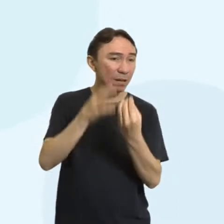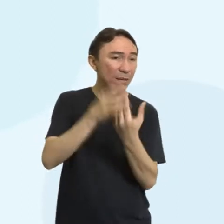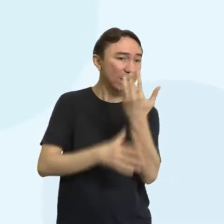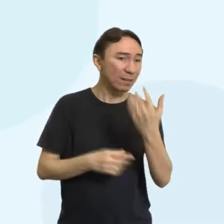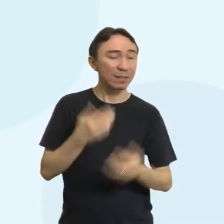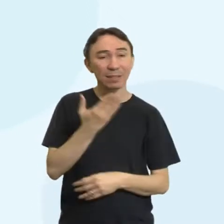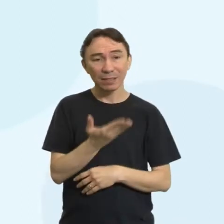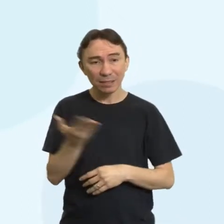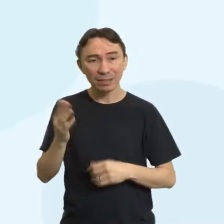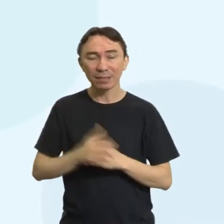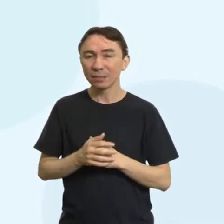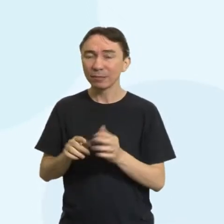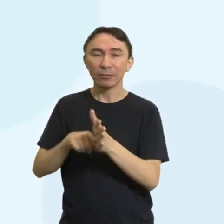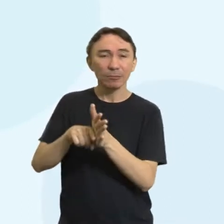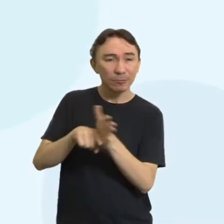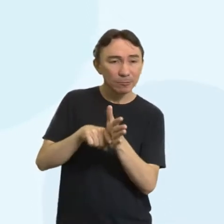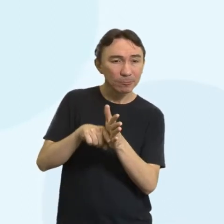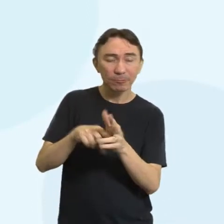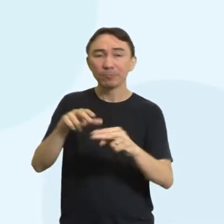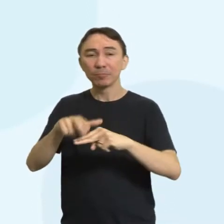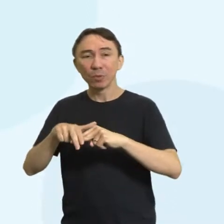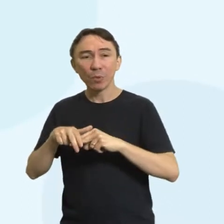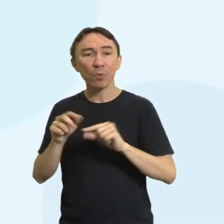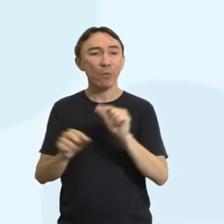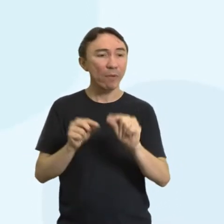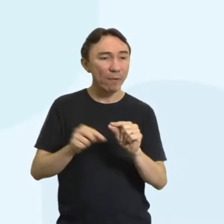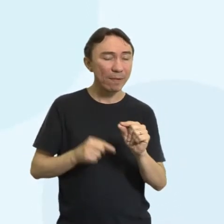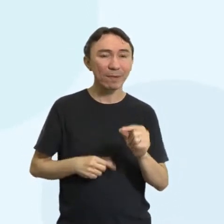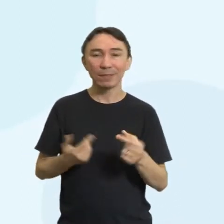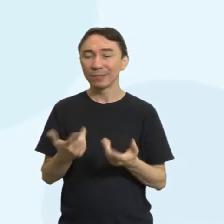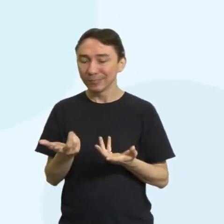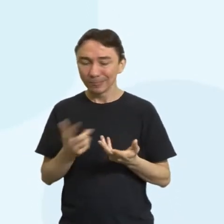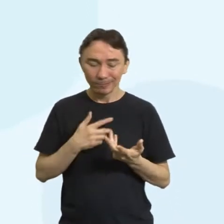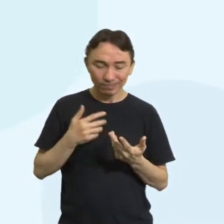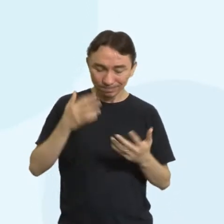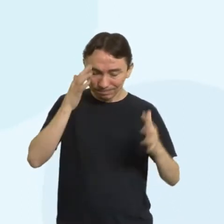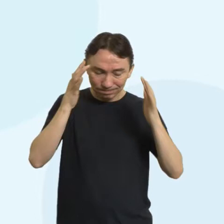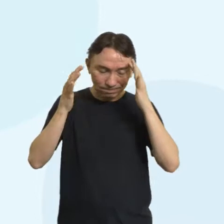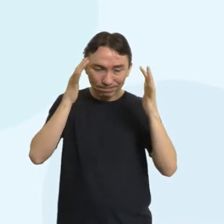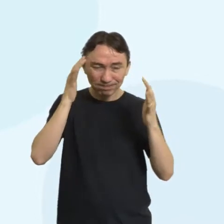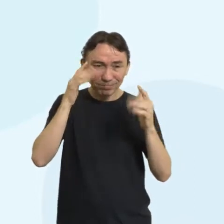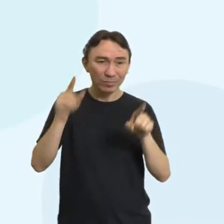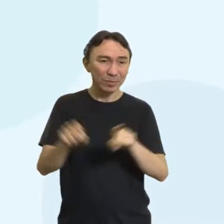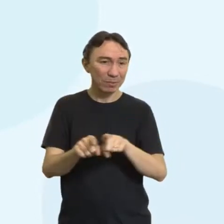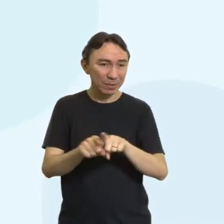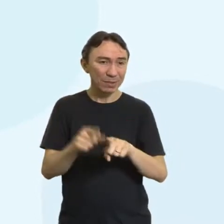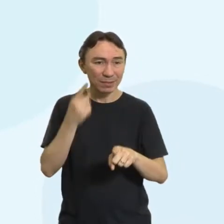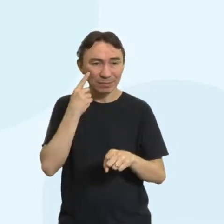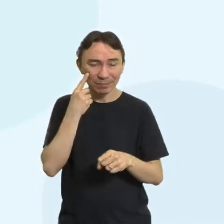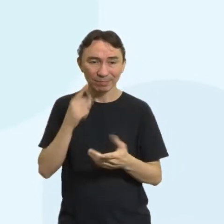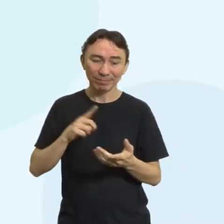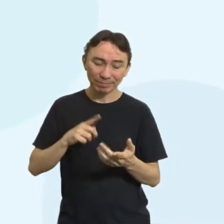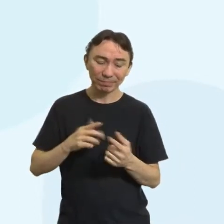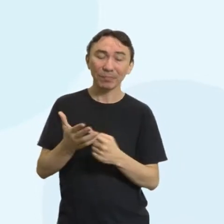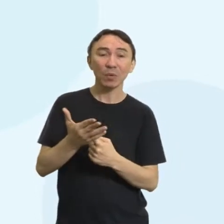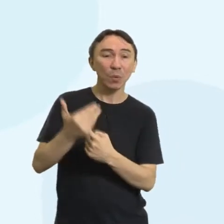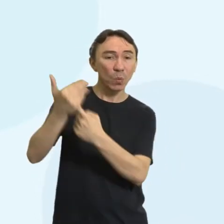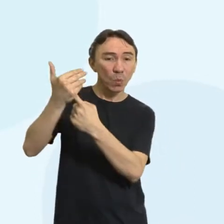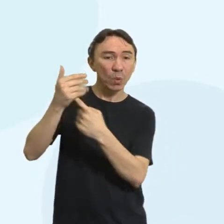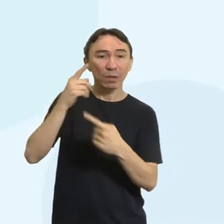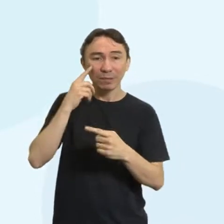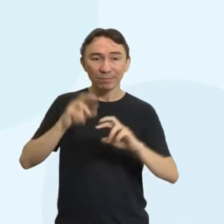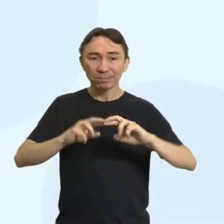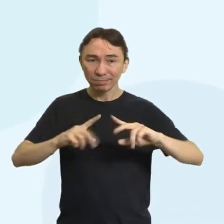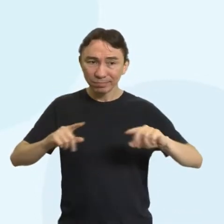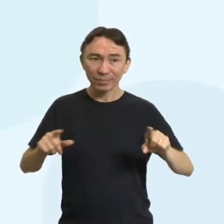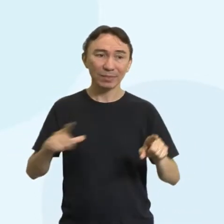testar hipóteses, formular e resolver problemas, criar soluções, inclusive tecnológicas, com base nos conhecimentos